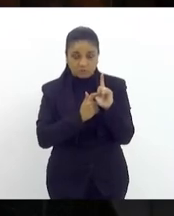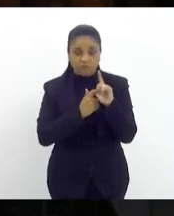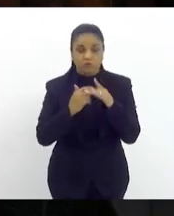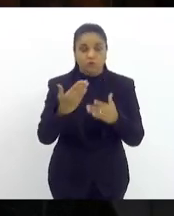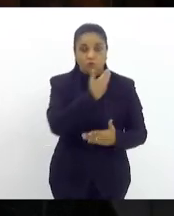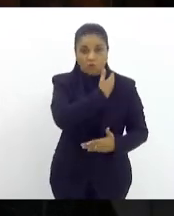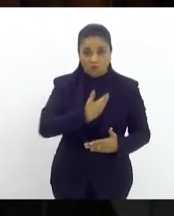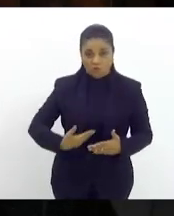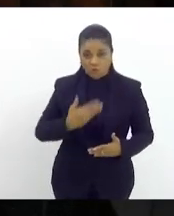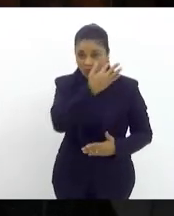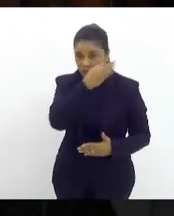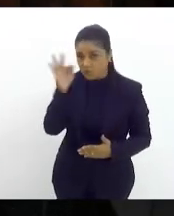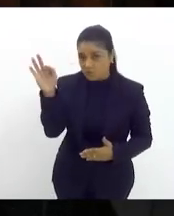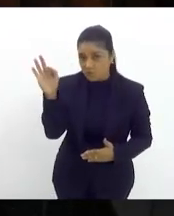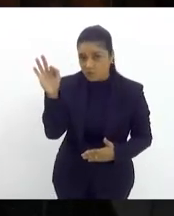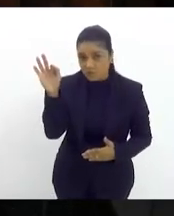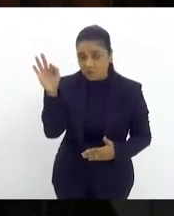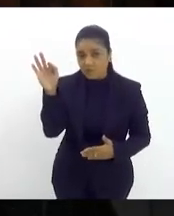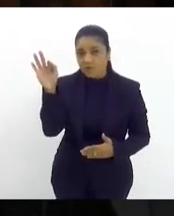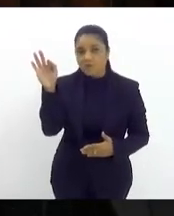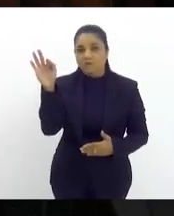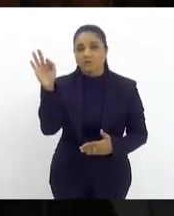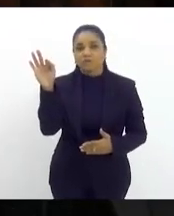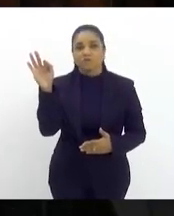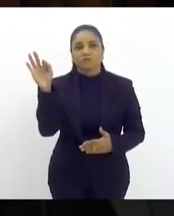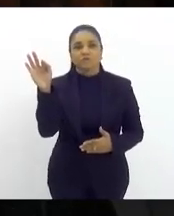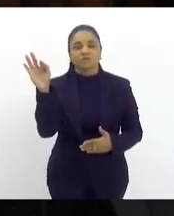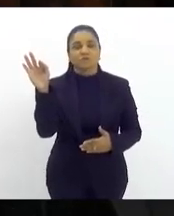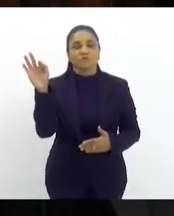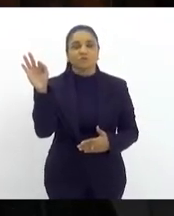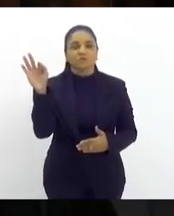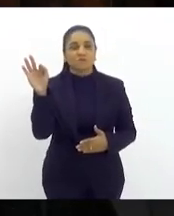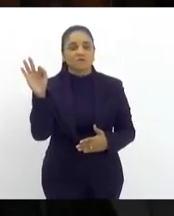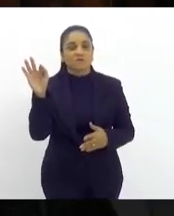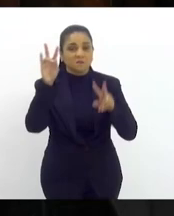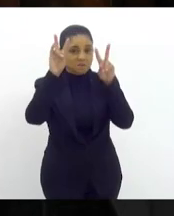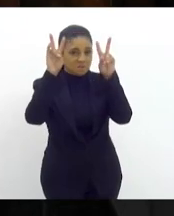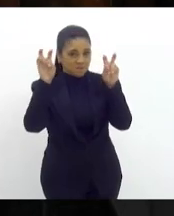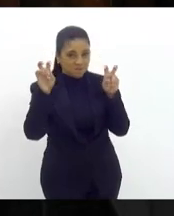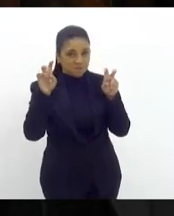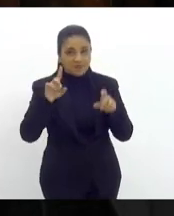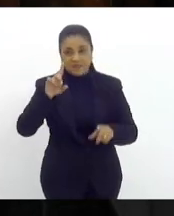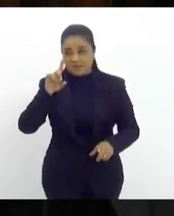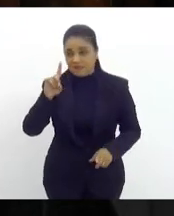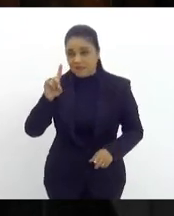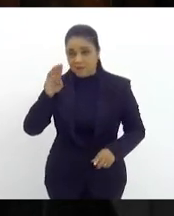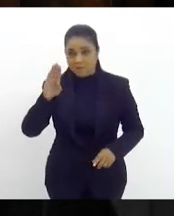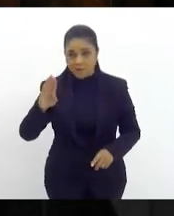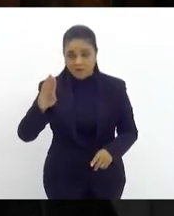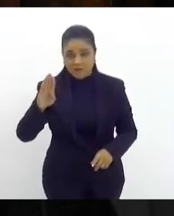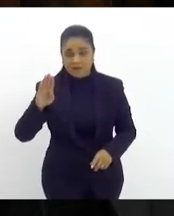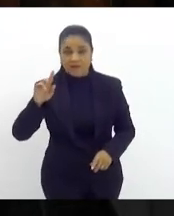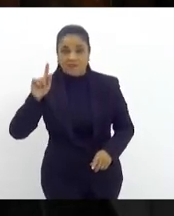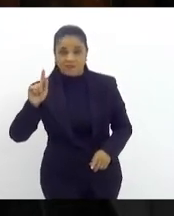governo federal entre parentes e com maiúscula DB e o produto